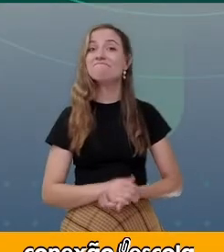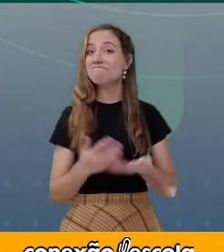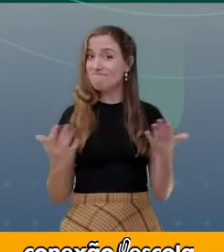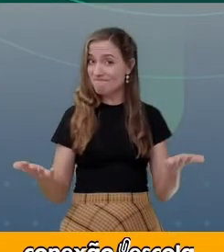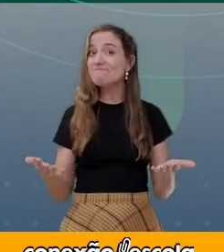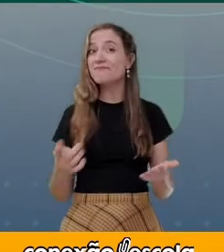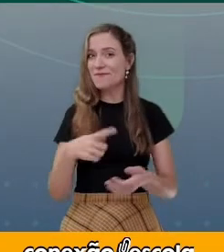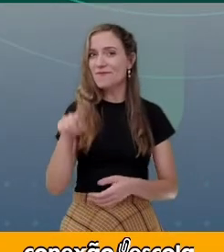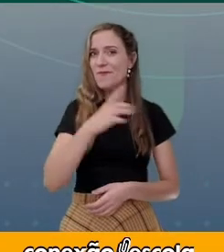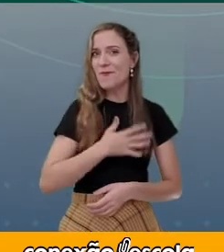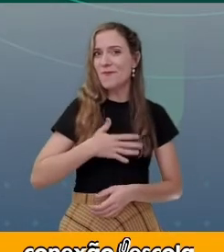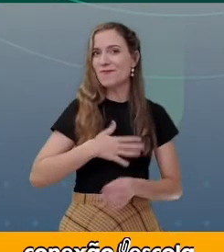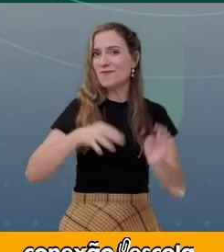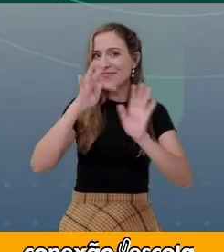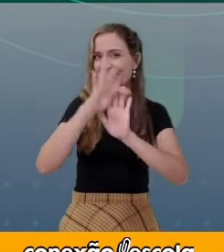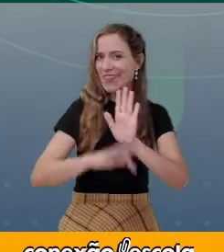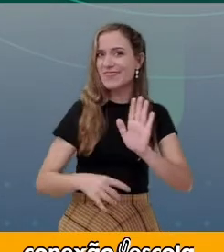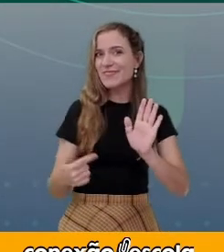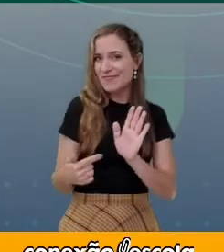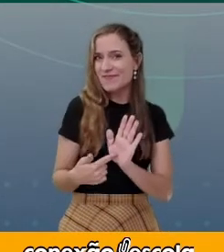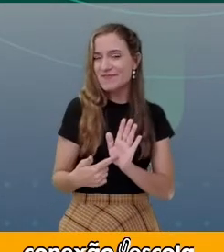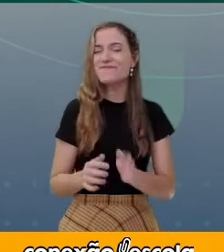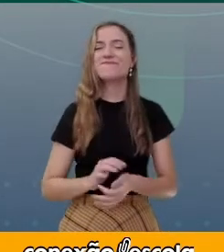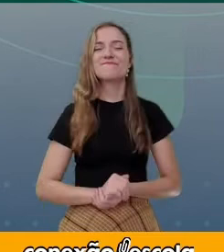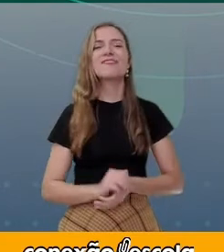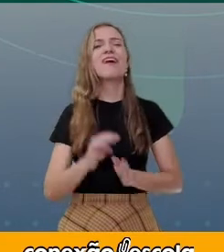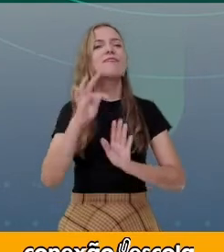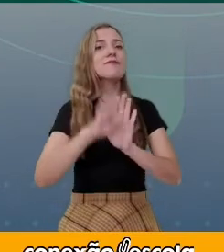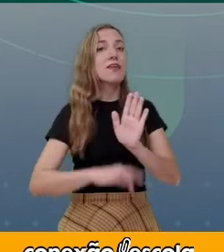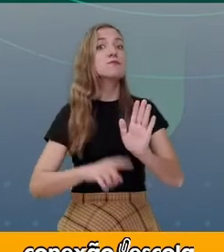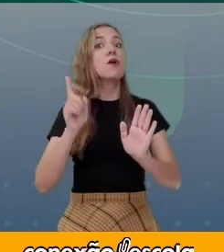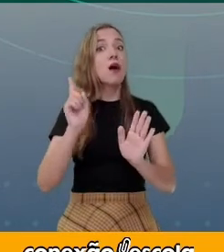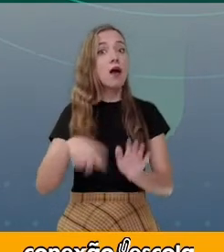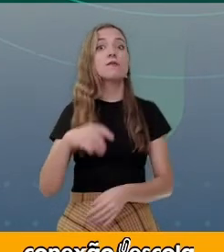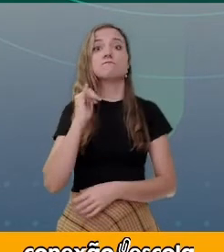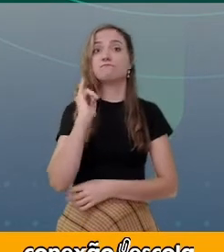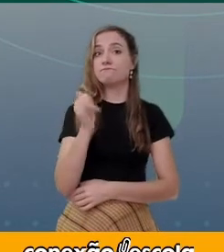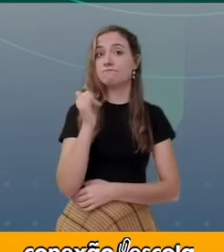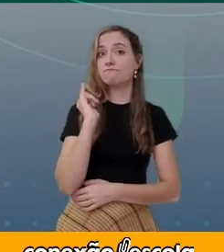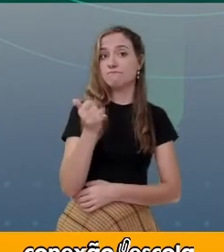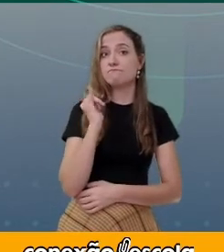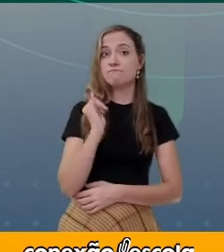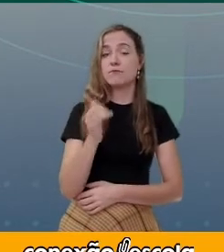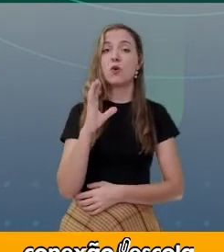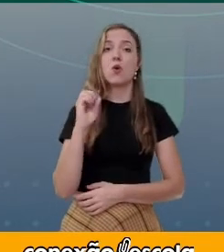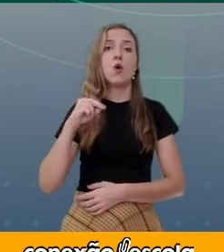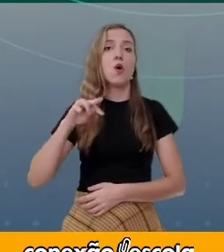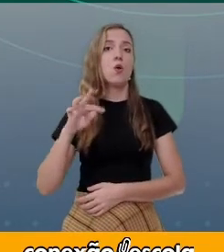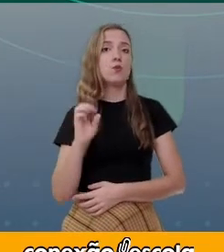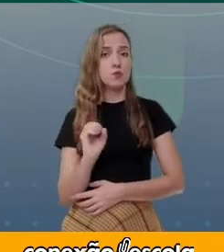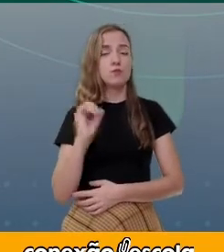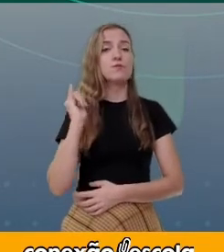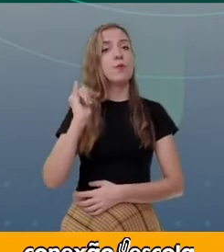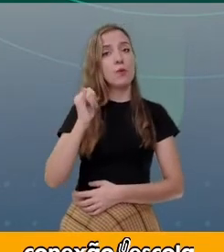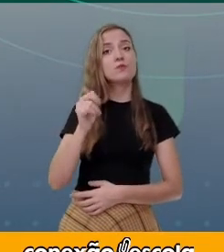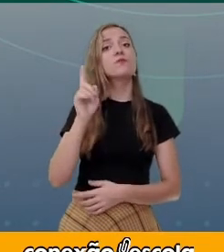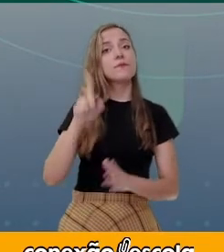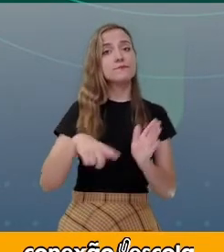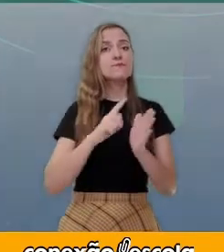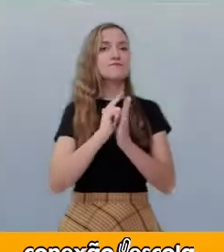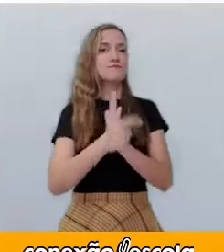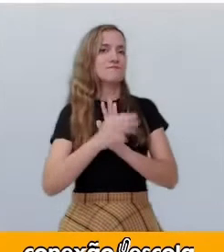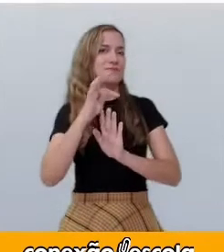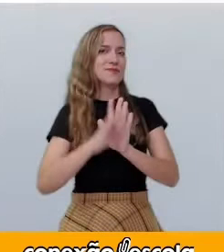E aí gostou do texto esse texto é um conto o conto é um gênero